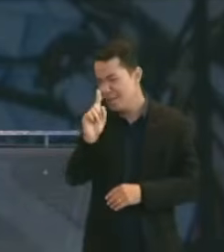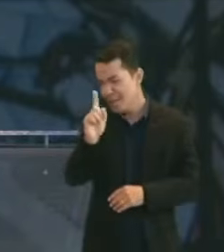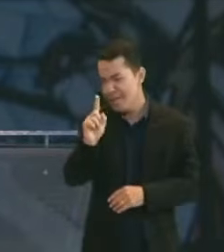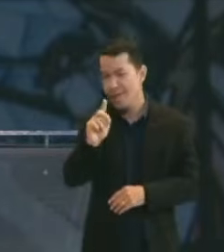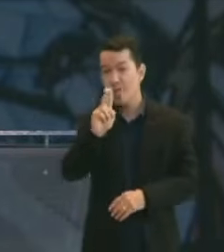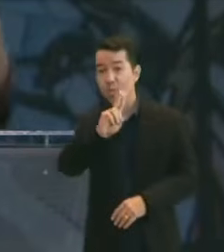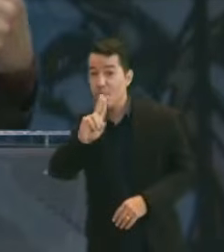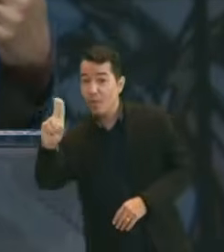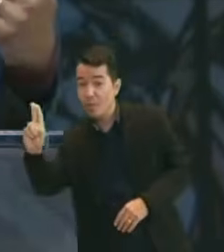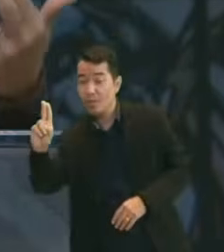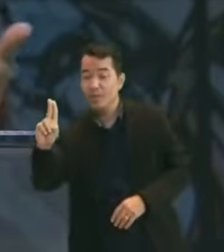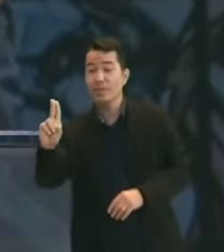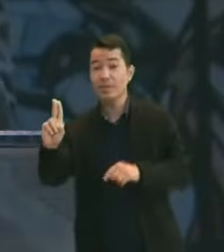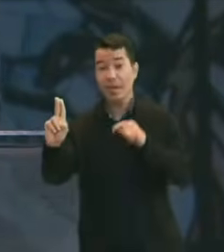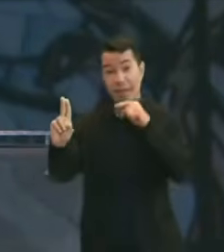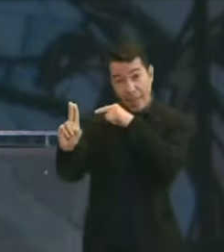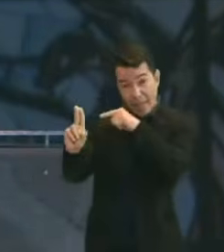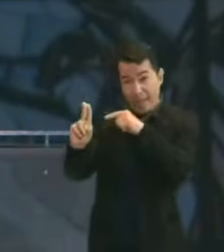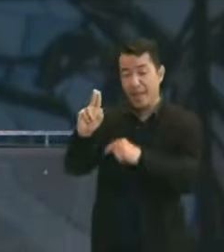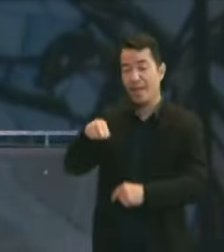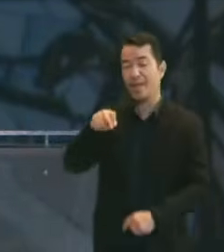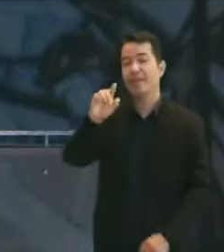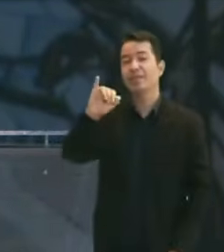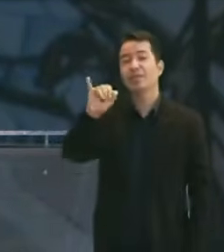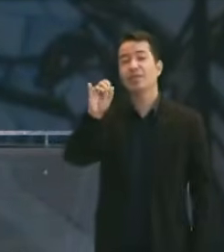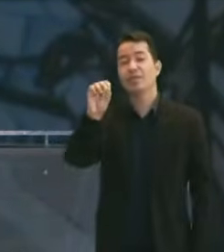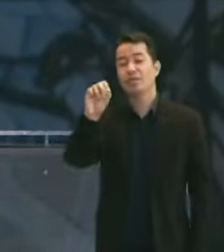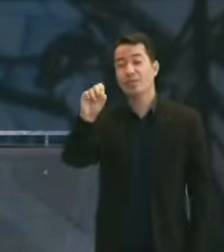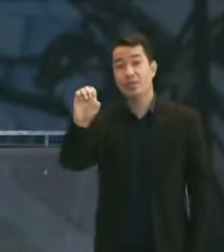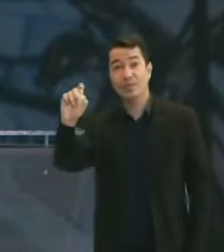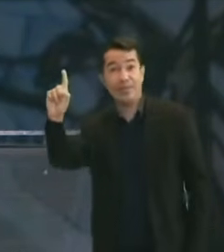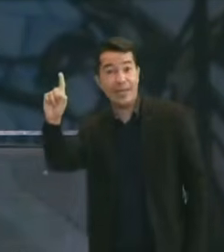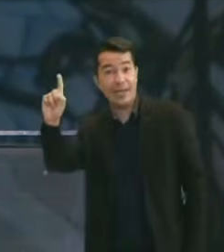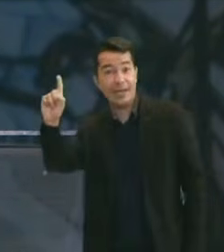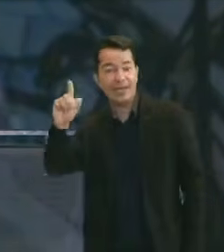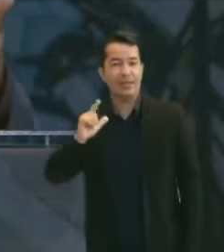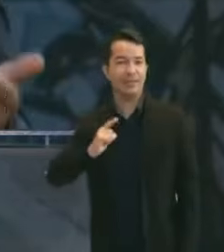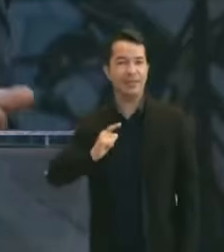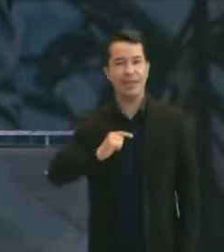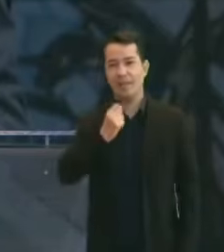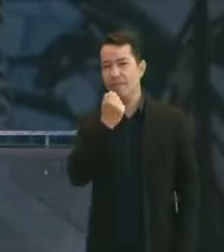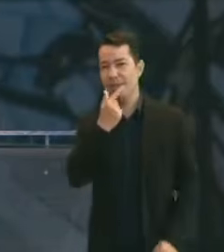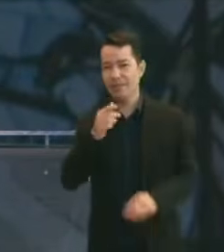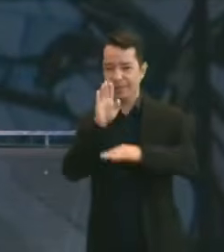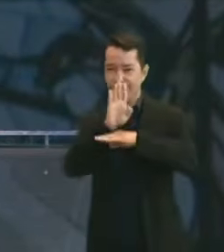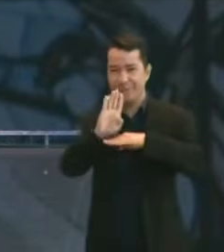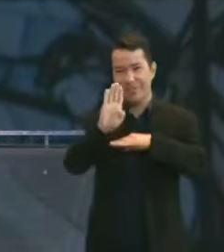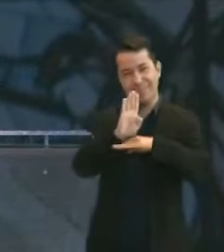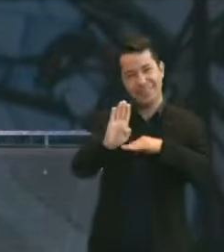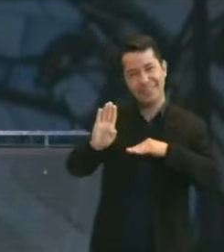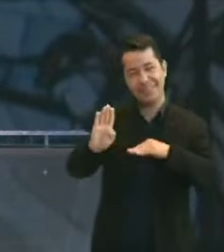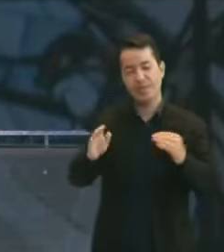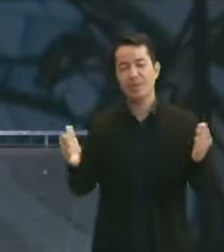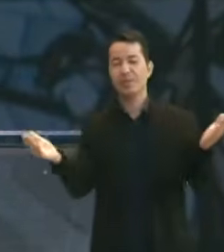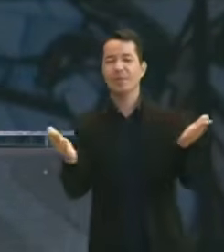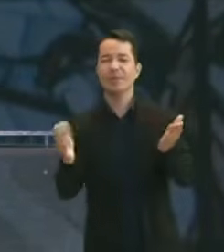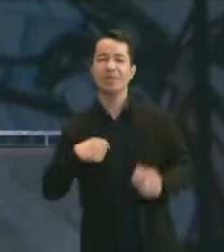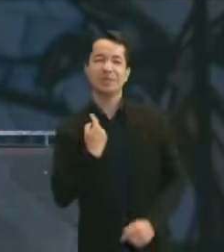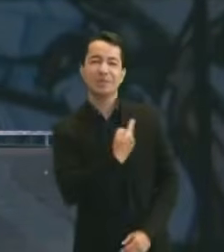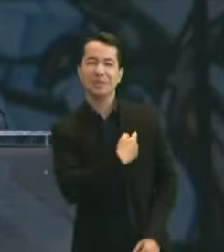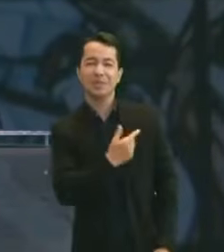pelos seus dons, pelos seus talentos, e ele ganhou esse nome de Barnabé. Conhecemos ele mais por Barnabé do que por José hoje em dia, não